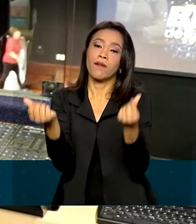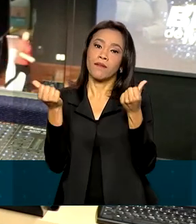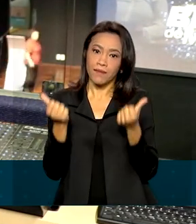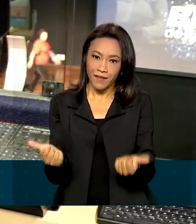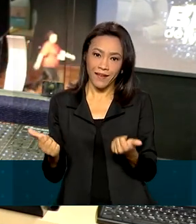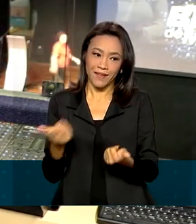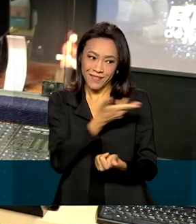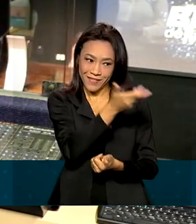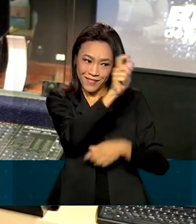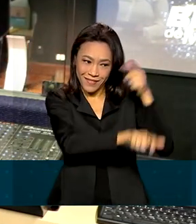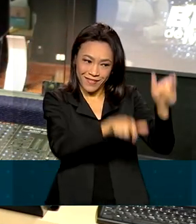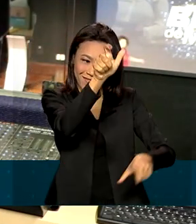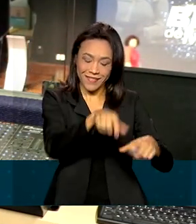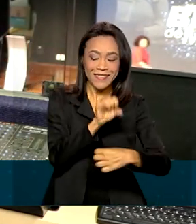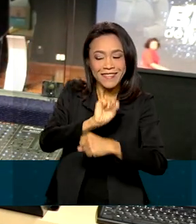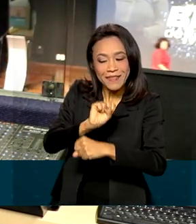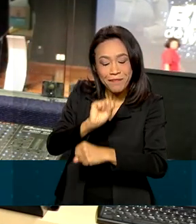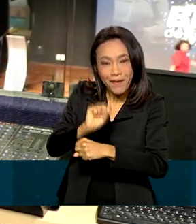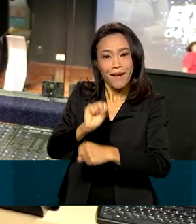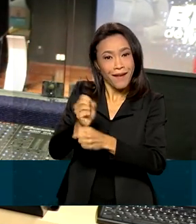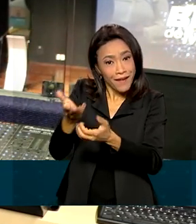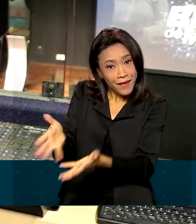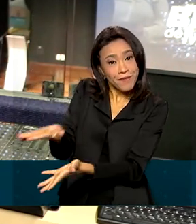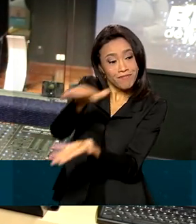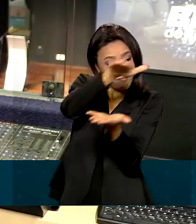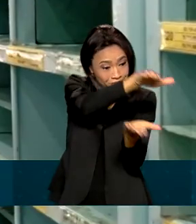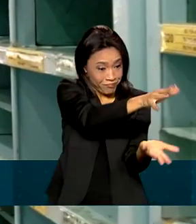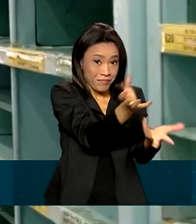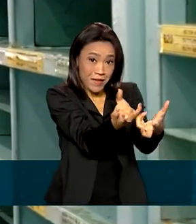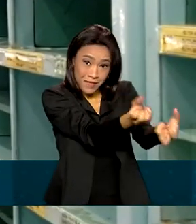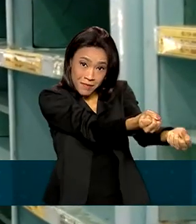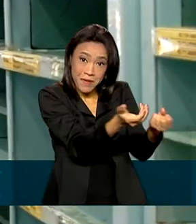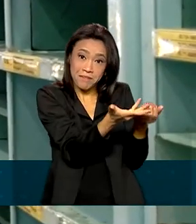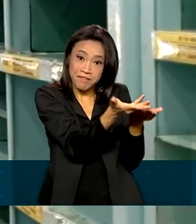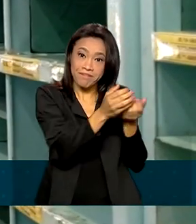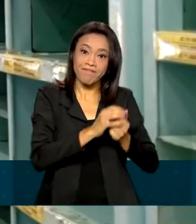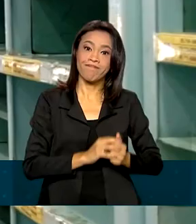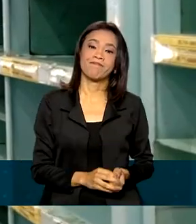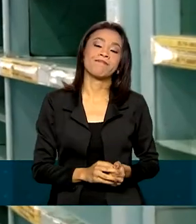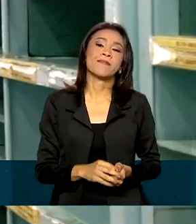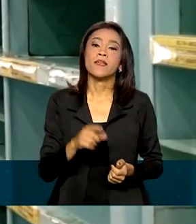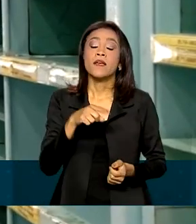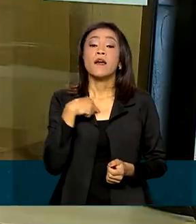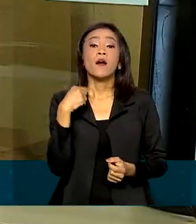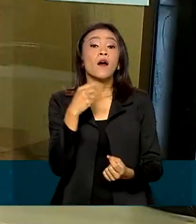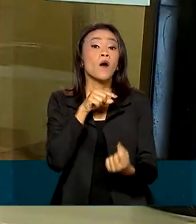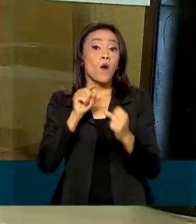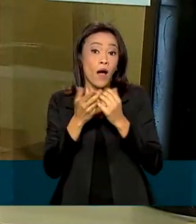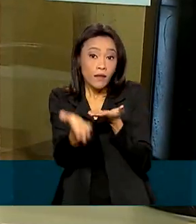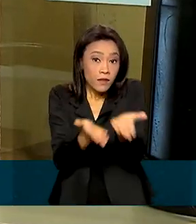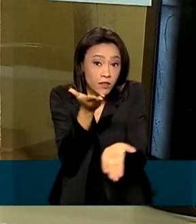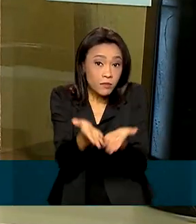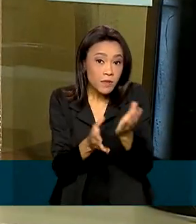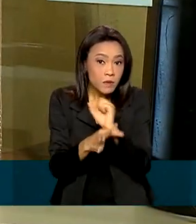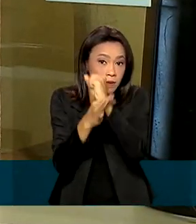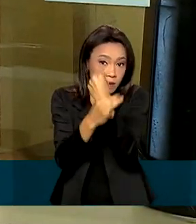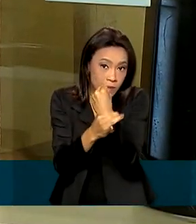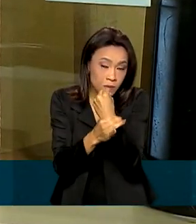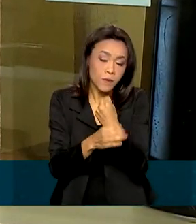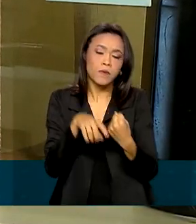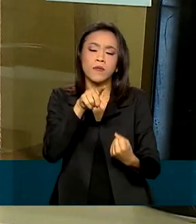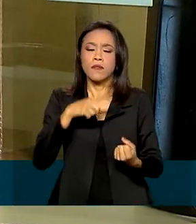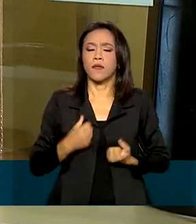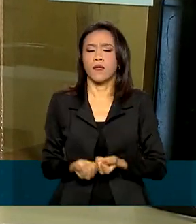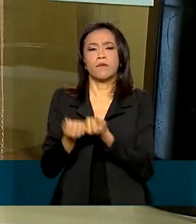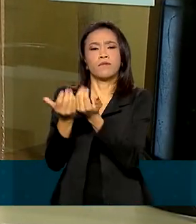esperada pelos nossos consumidores, pelos nossos parceiros. Para tornar o atendimento mais seguro, os Correios oferecem ainda opções